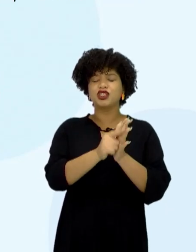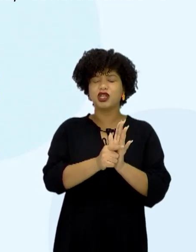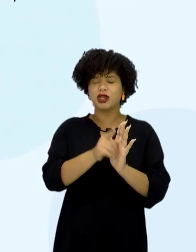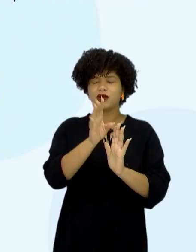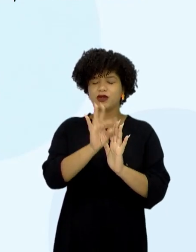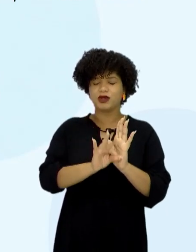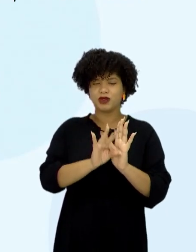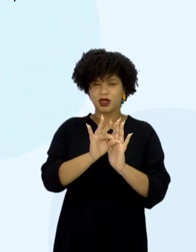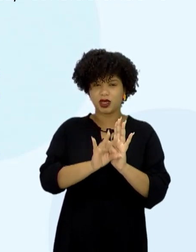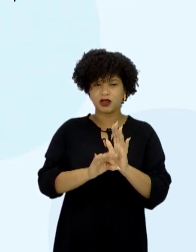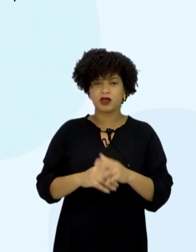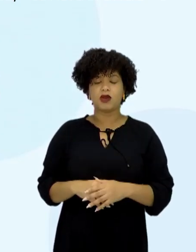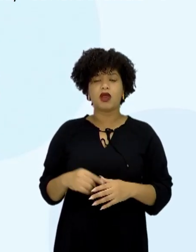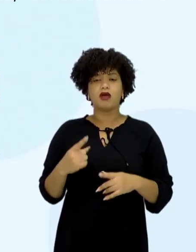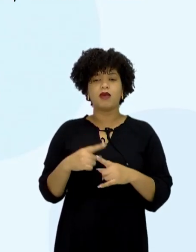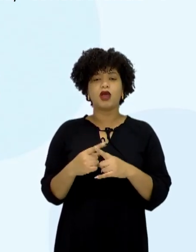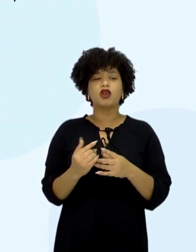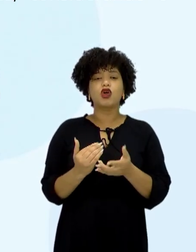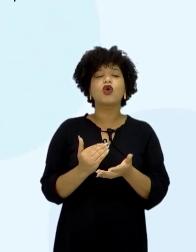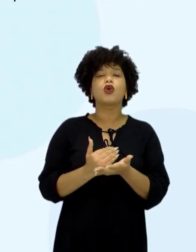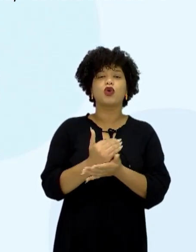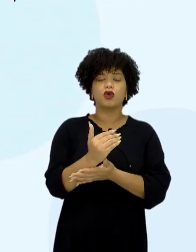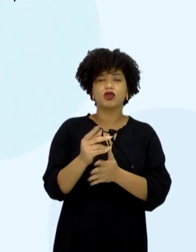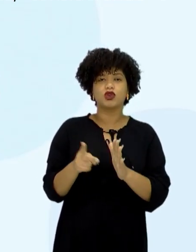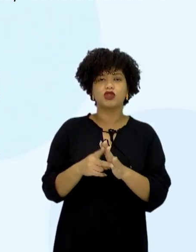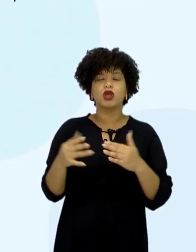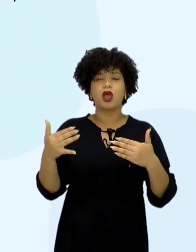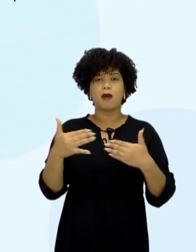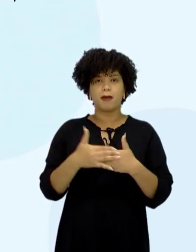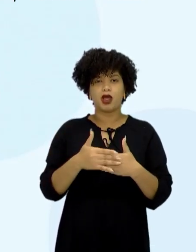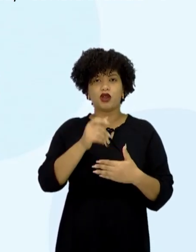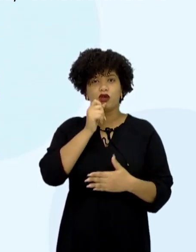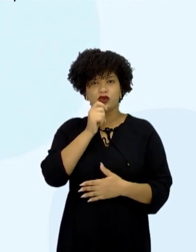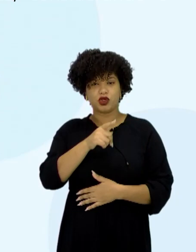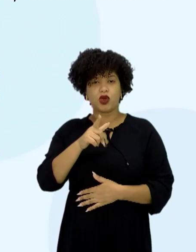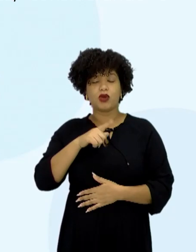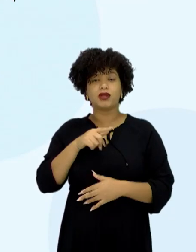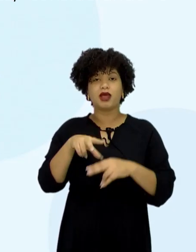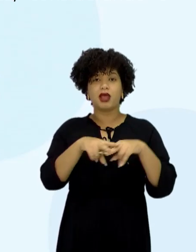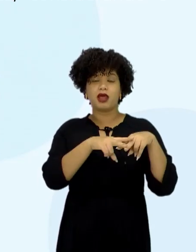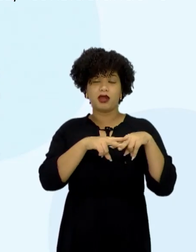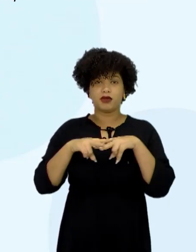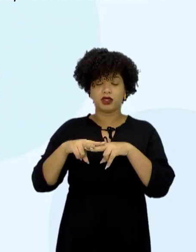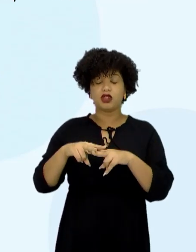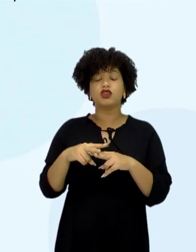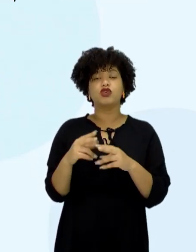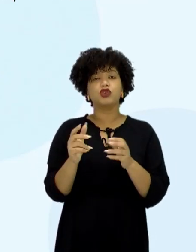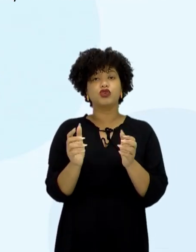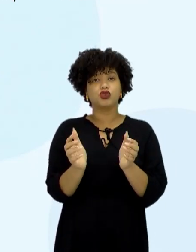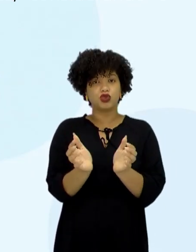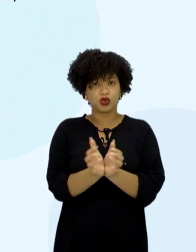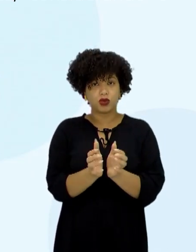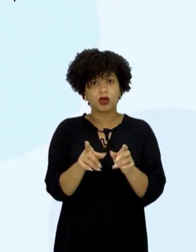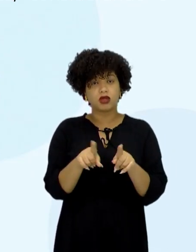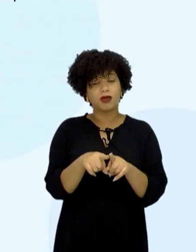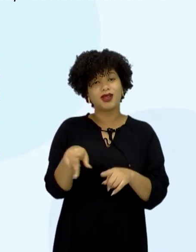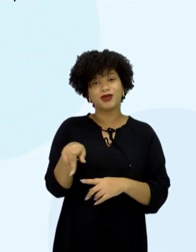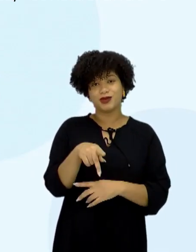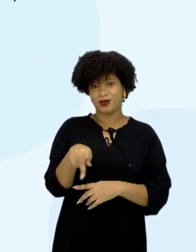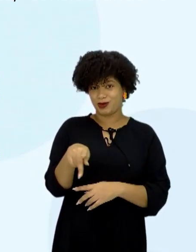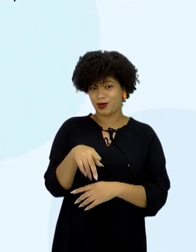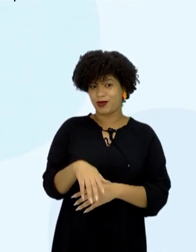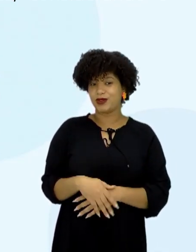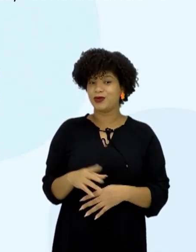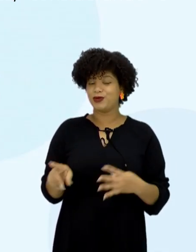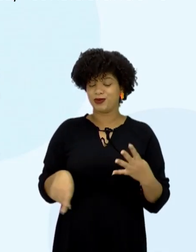textuais que originaram as paródias que passaram pelas revisões dos grupos e do professor,